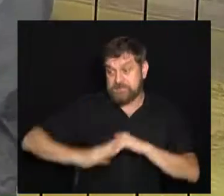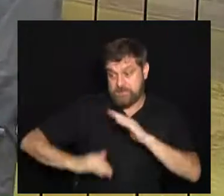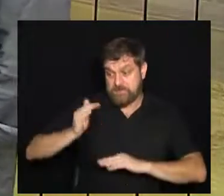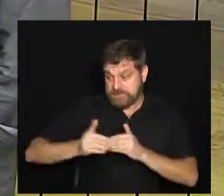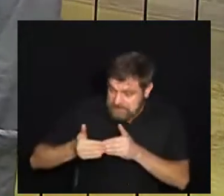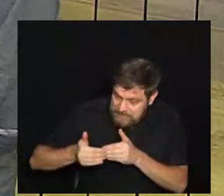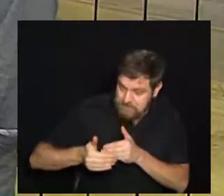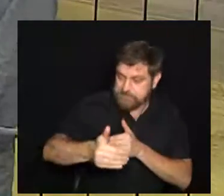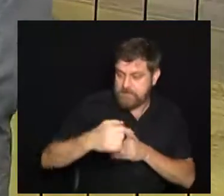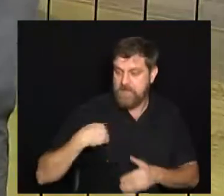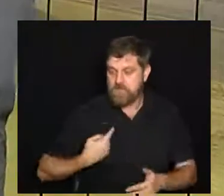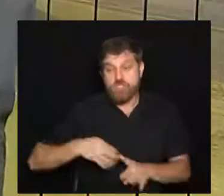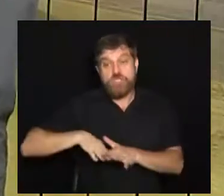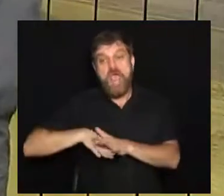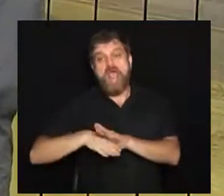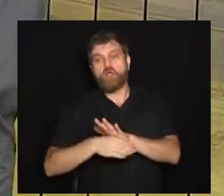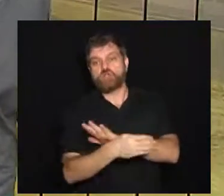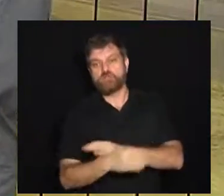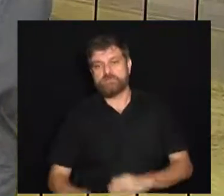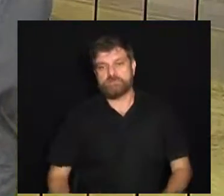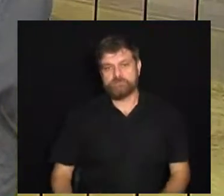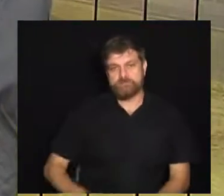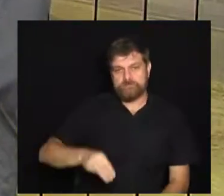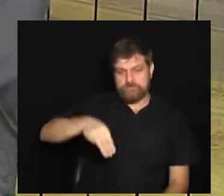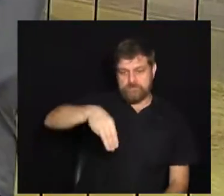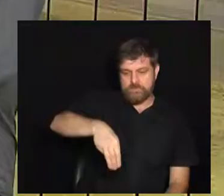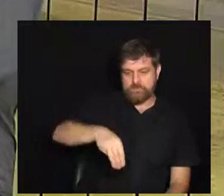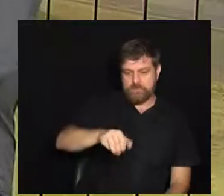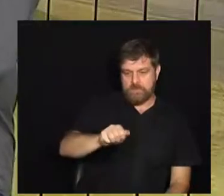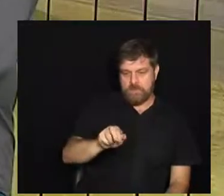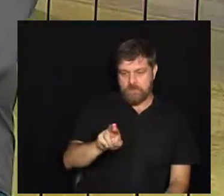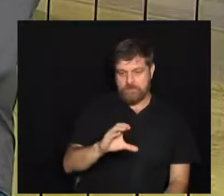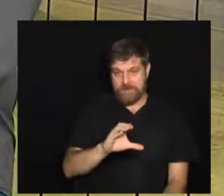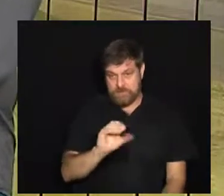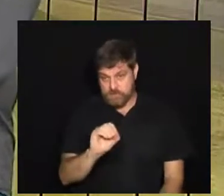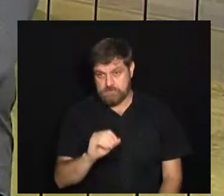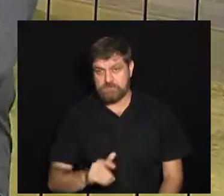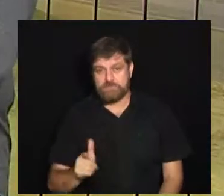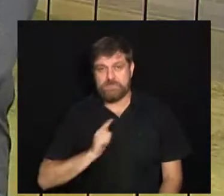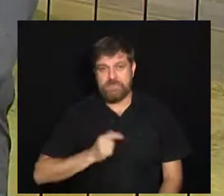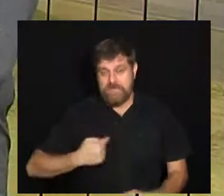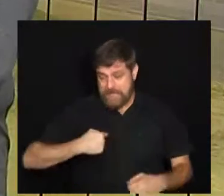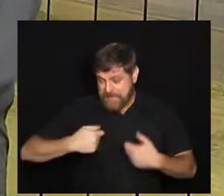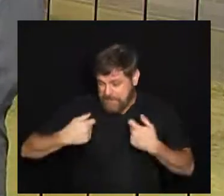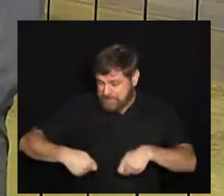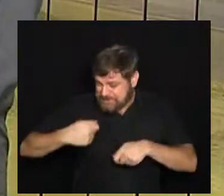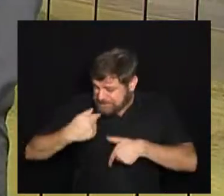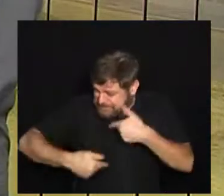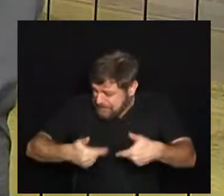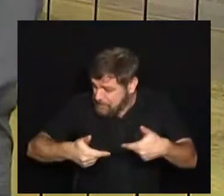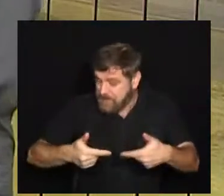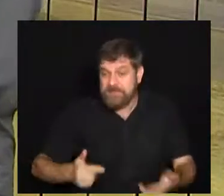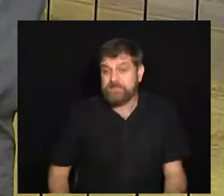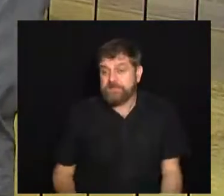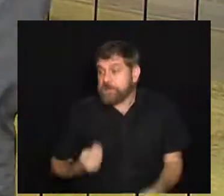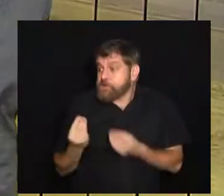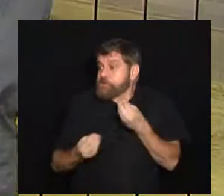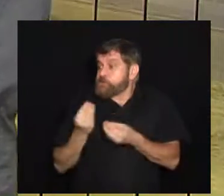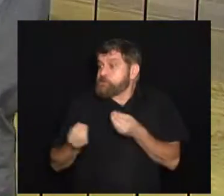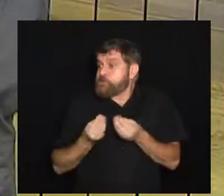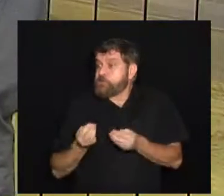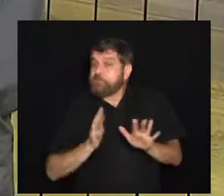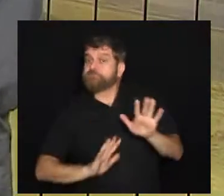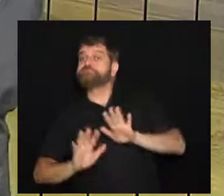feitas daqui para frente da também márcio jardim carlos lourenço eu preciso trabalhar quais são as precauções